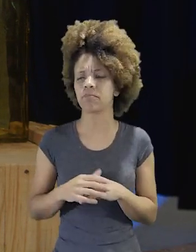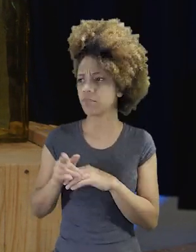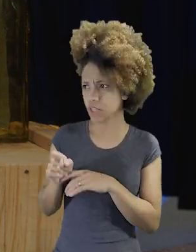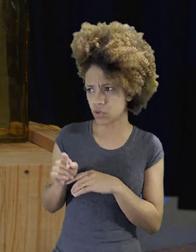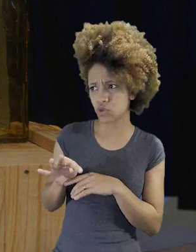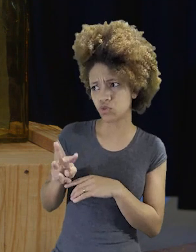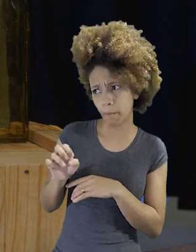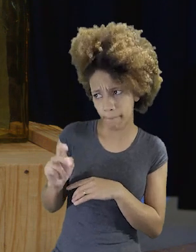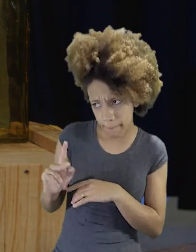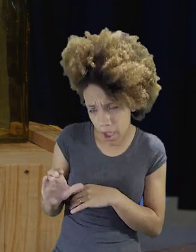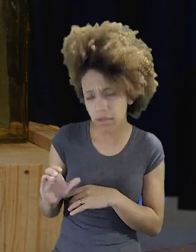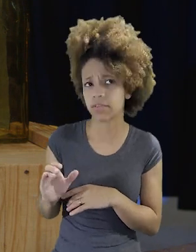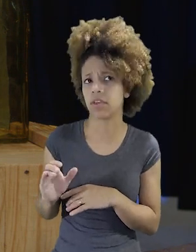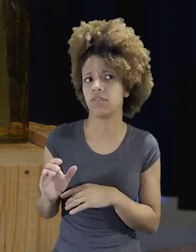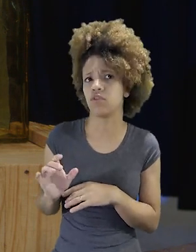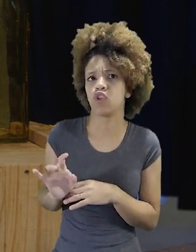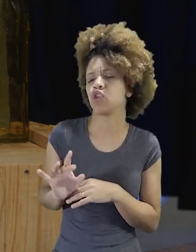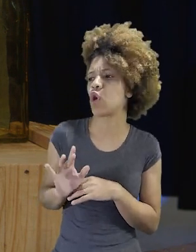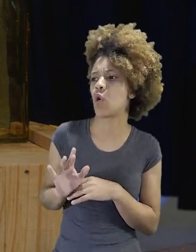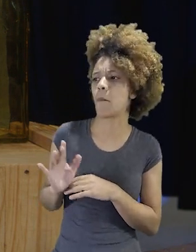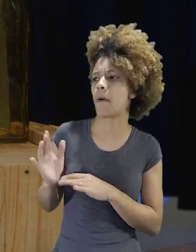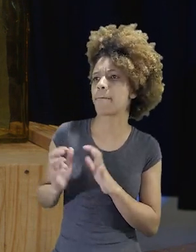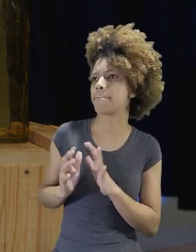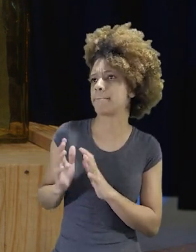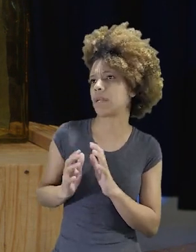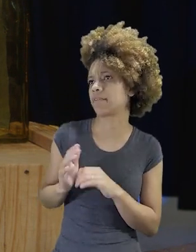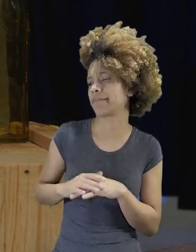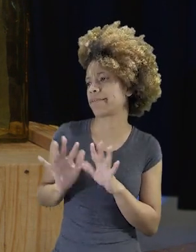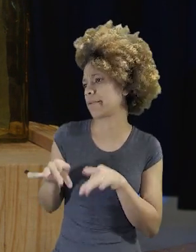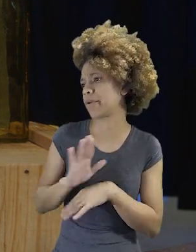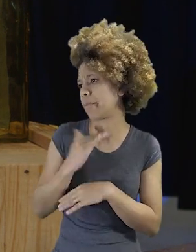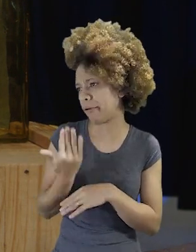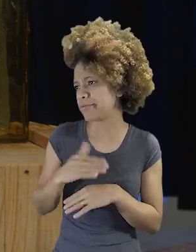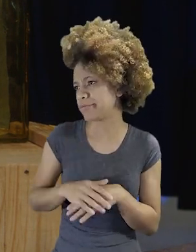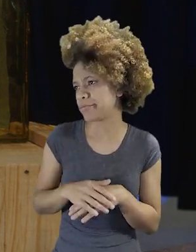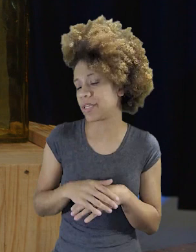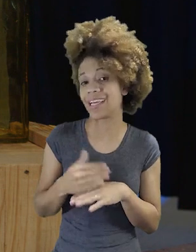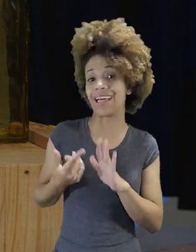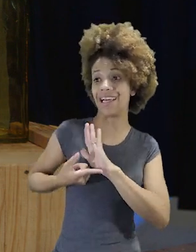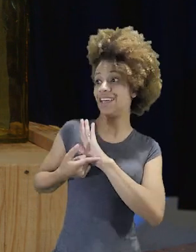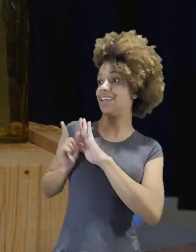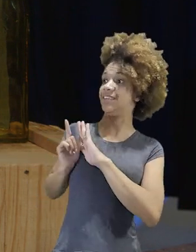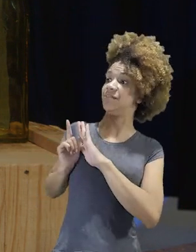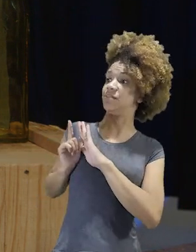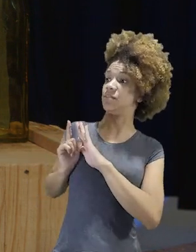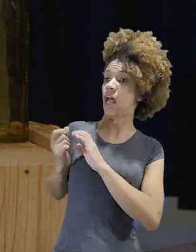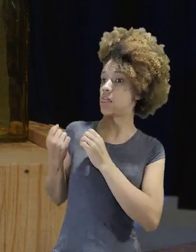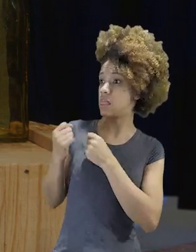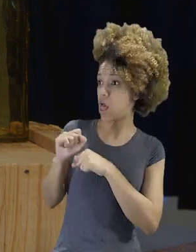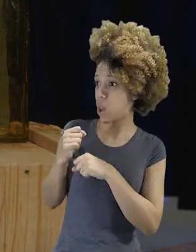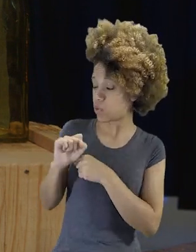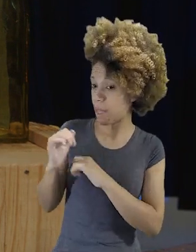oeste e a do Tupac aparentemente foi só uma treta que terminou em morte então até começa